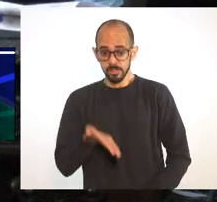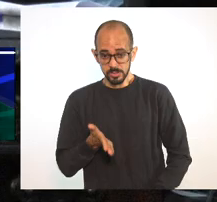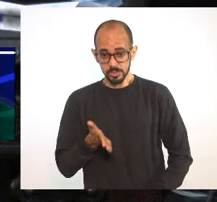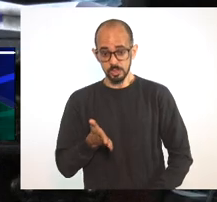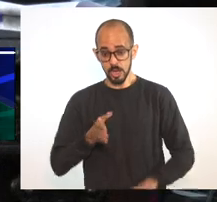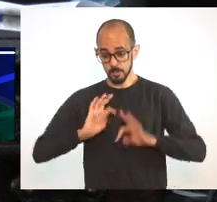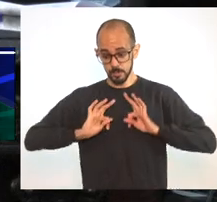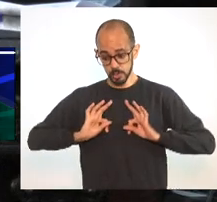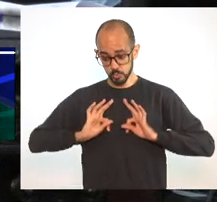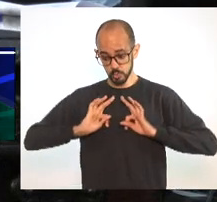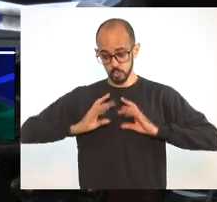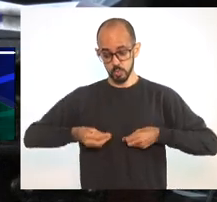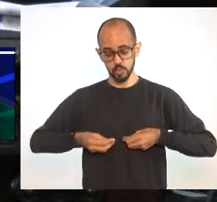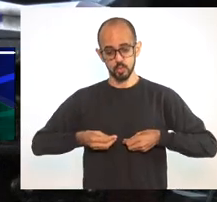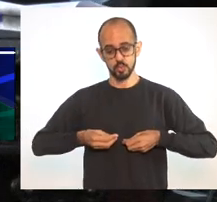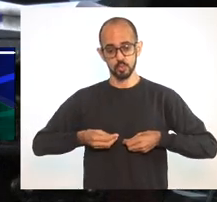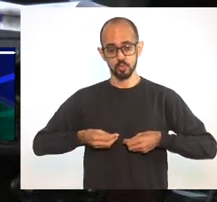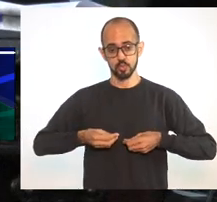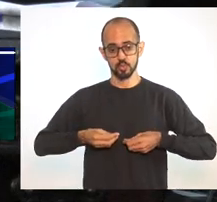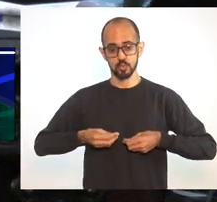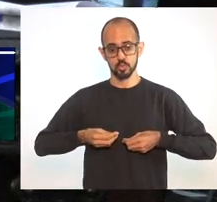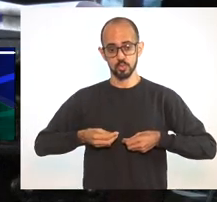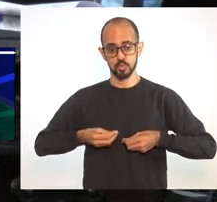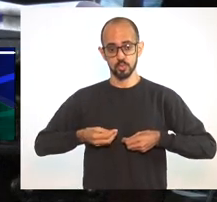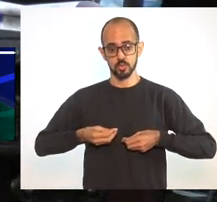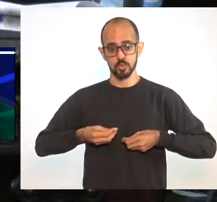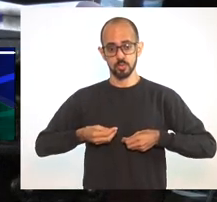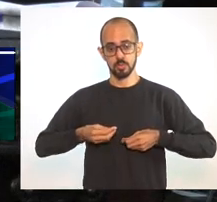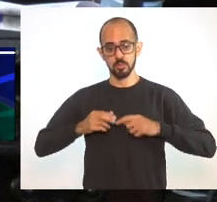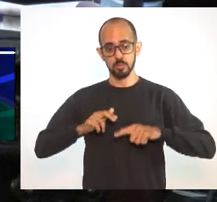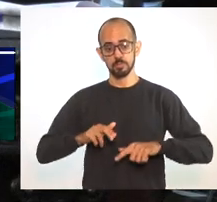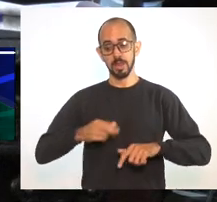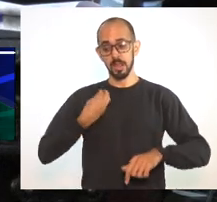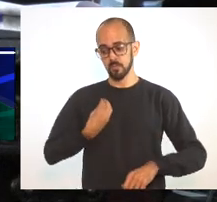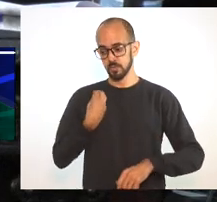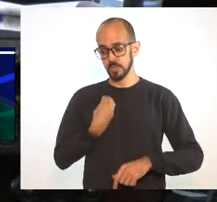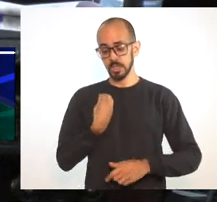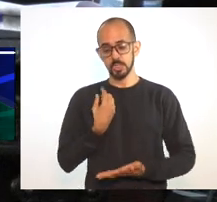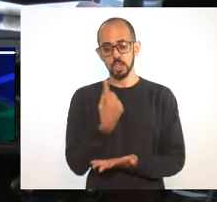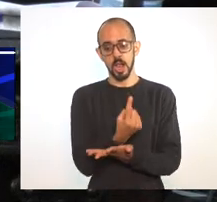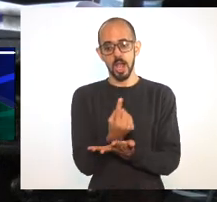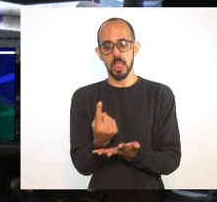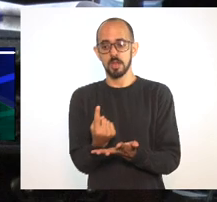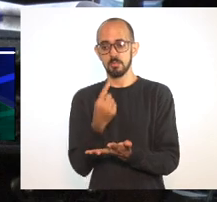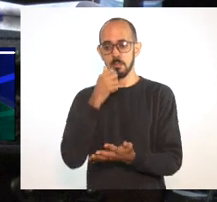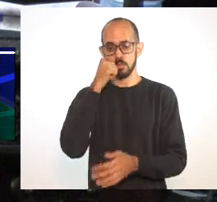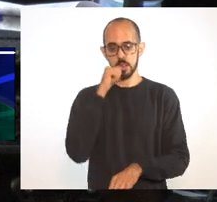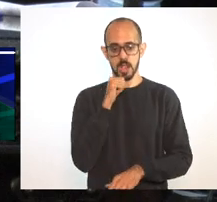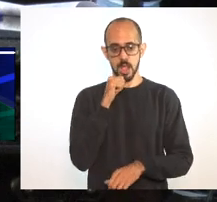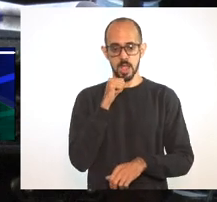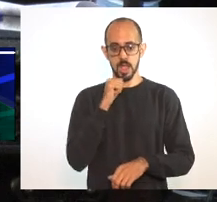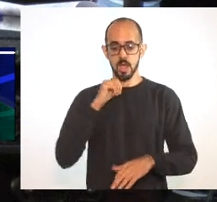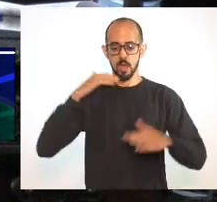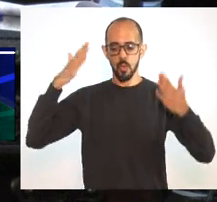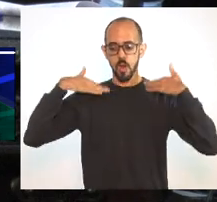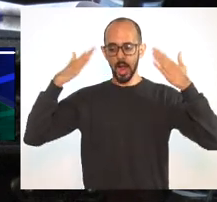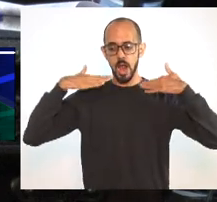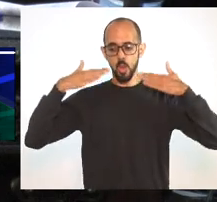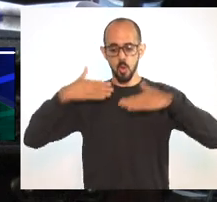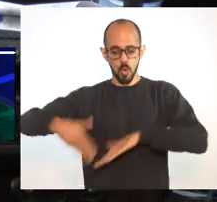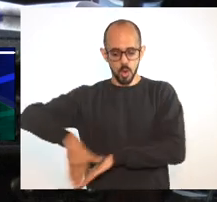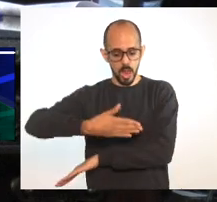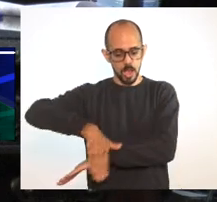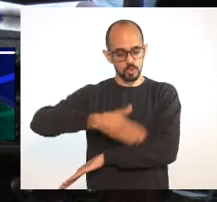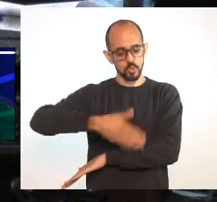e todas, pela vida de todas as mulheres. O calor das ruas deve ser o nosso